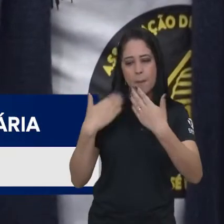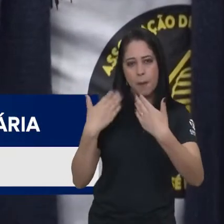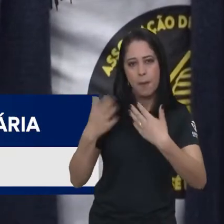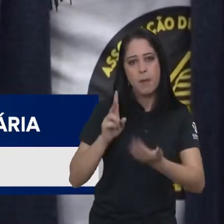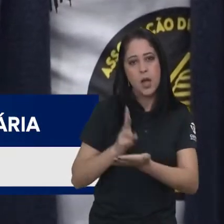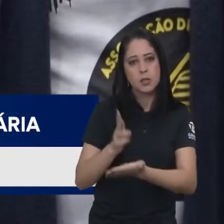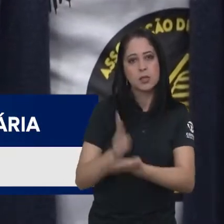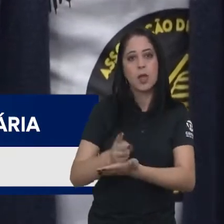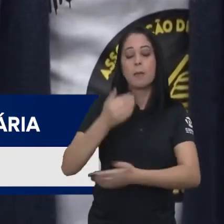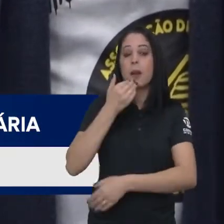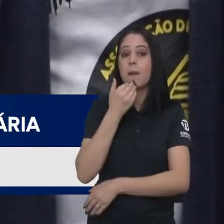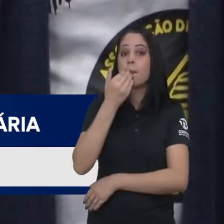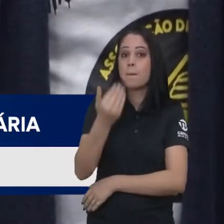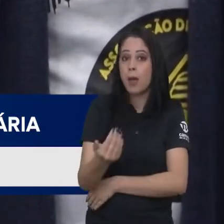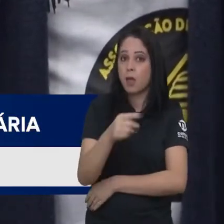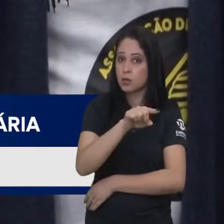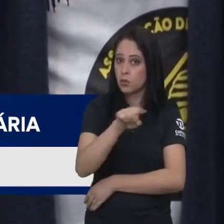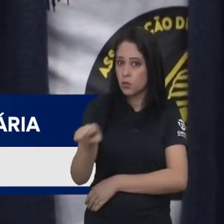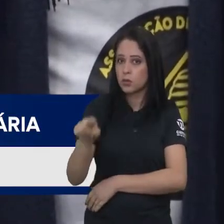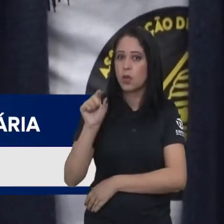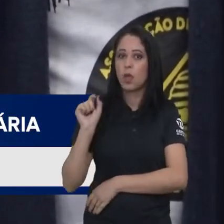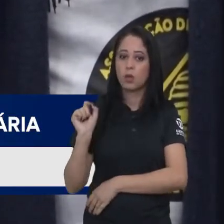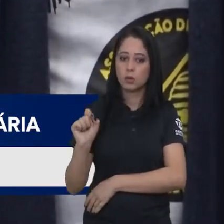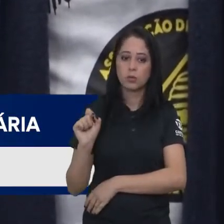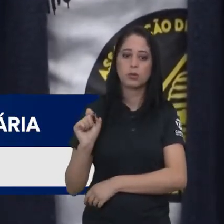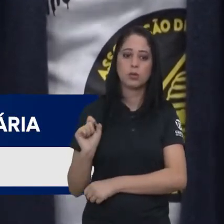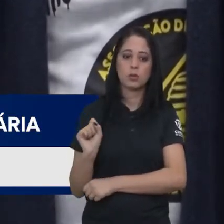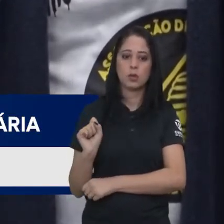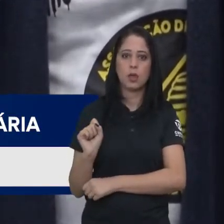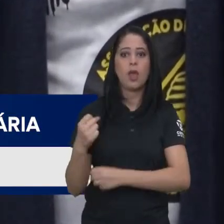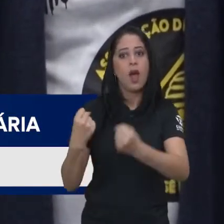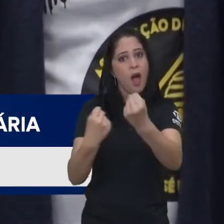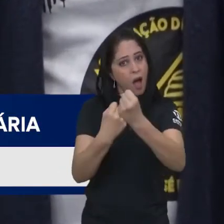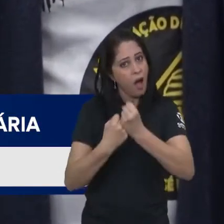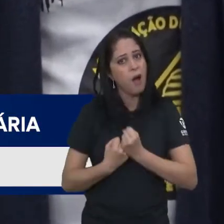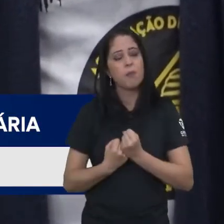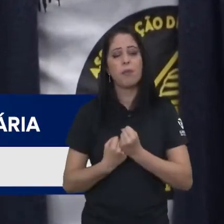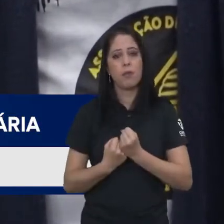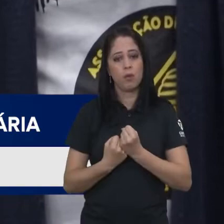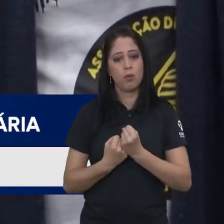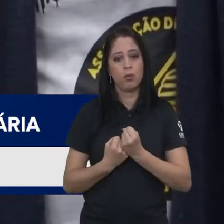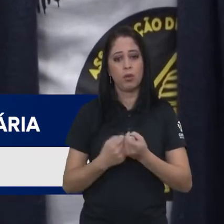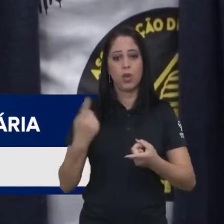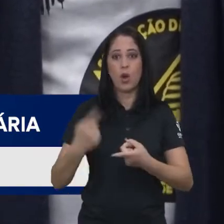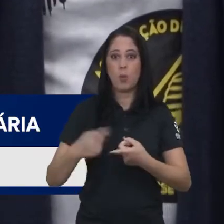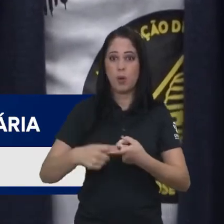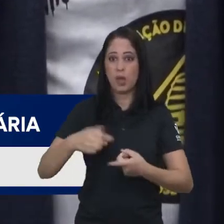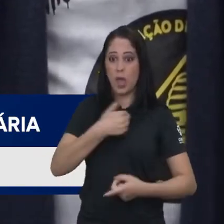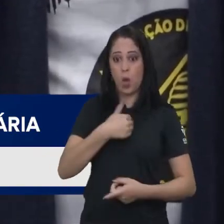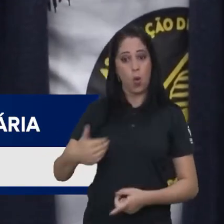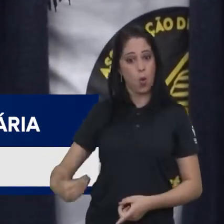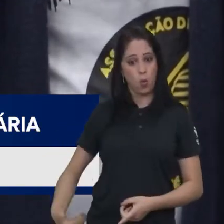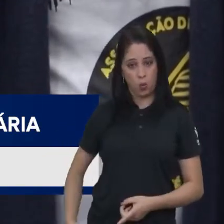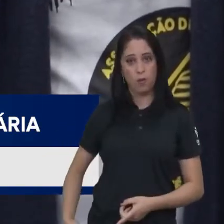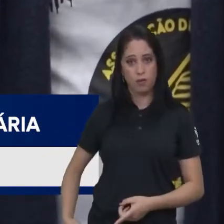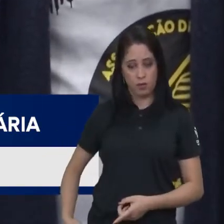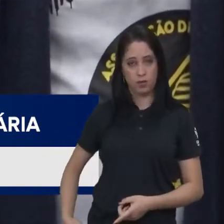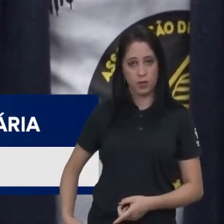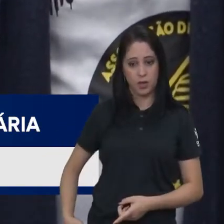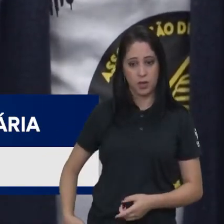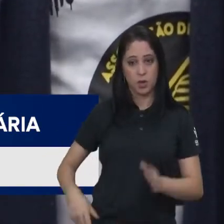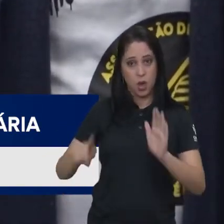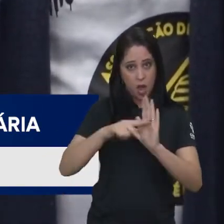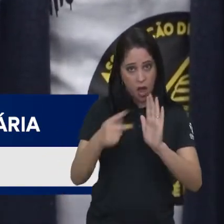e peço que realmente dessa vez nos auxilie, porque eu acho que o poder público, principalmente a